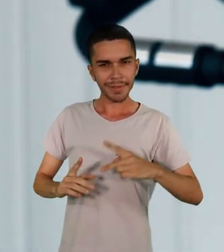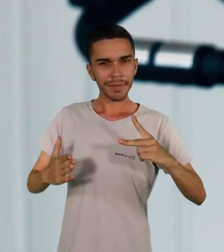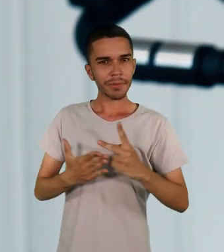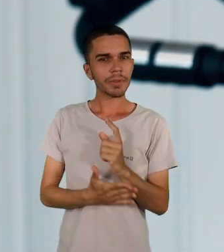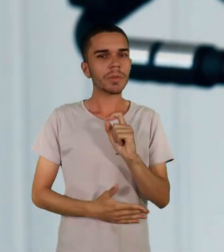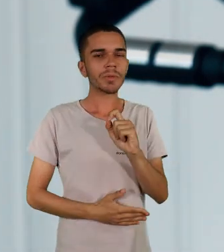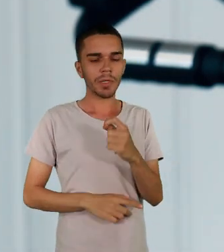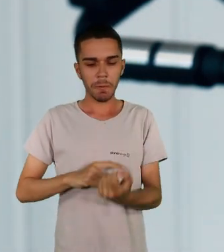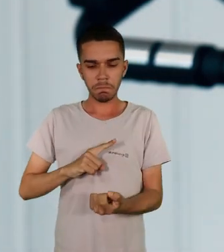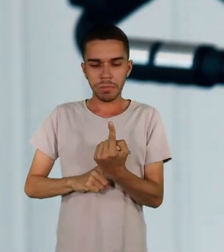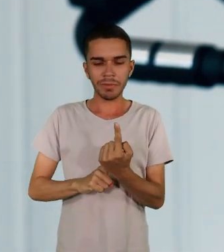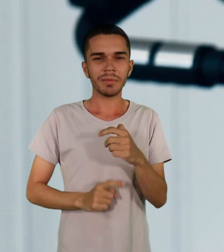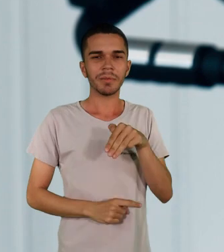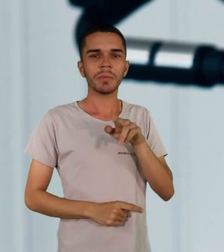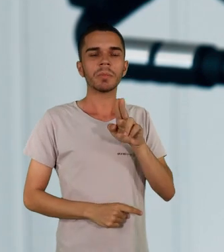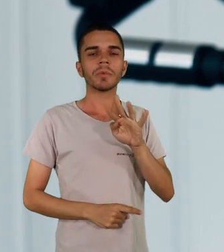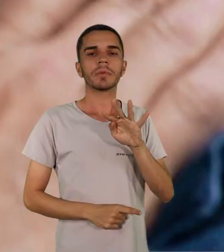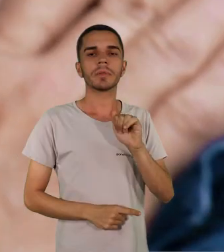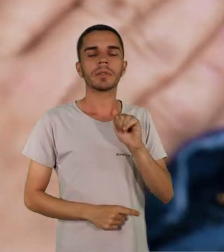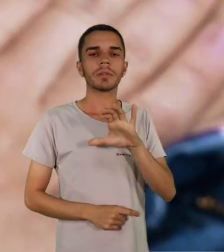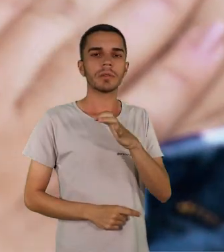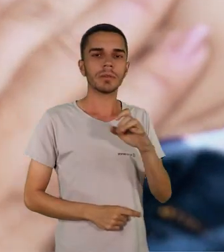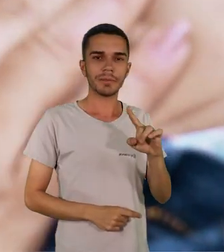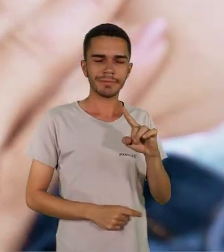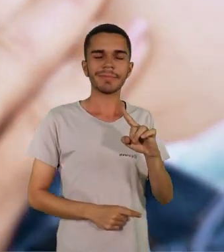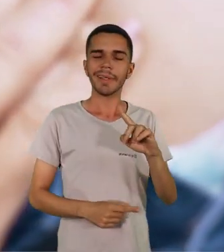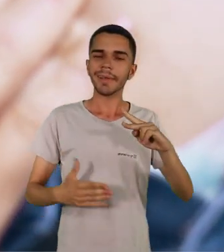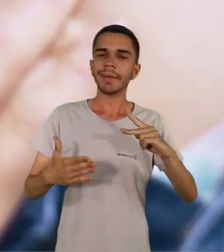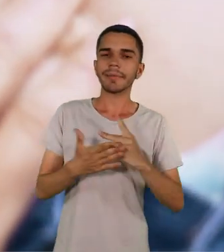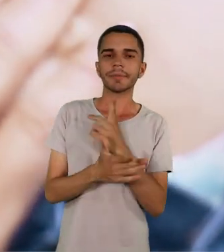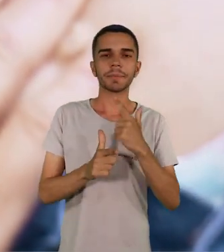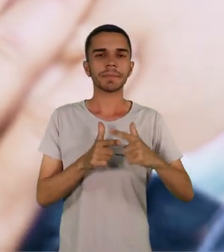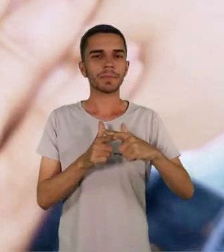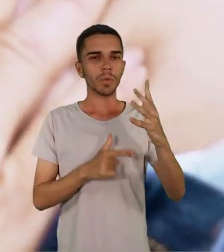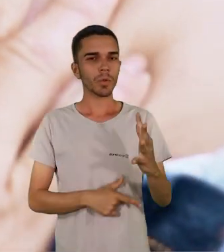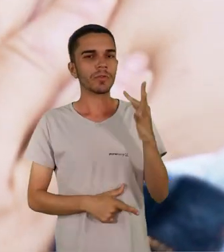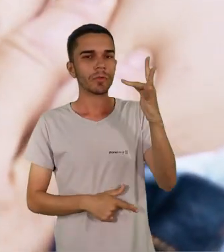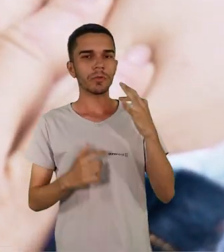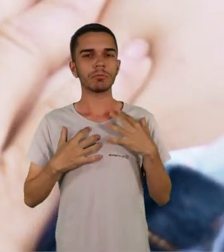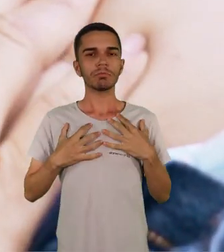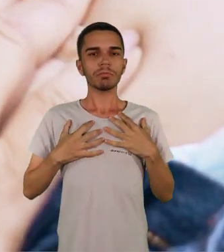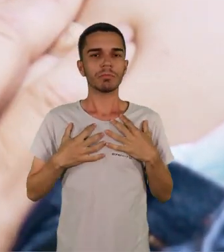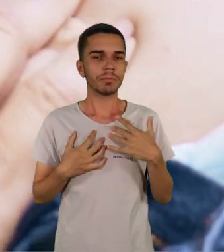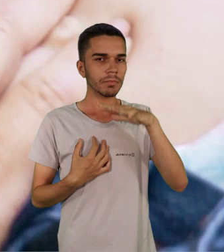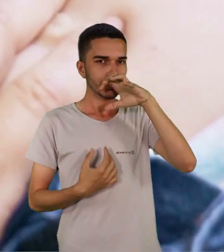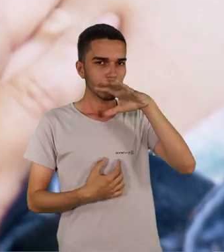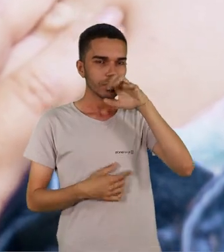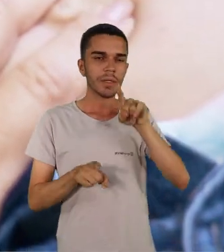ocorre uma mutação, gera problemas futuramente respiratórios e